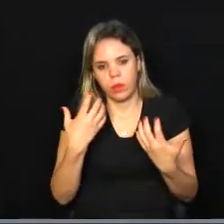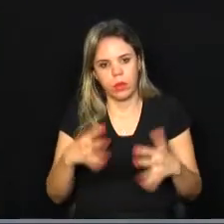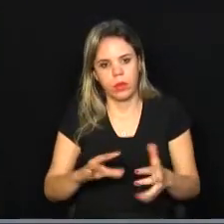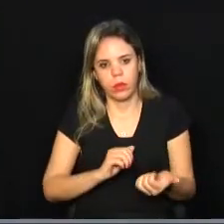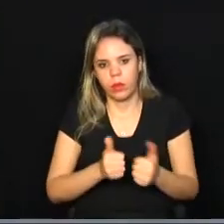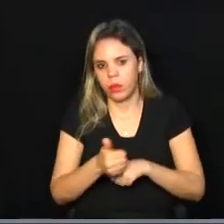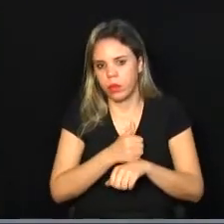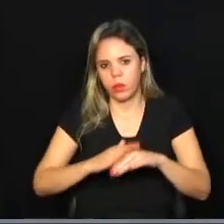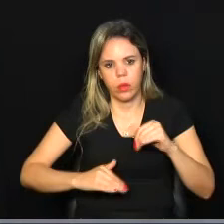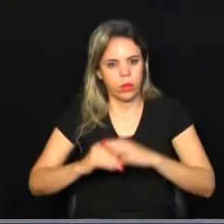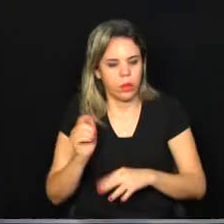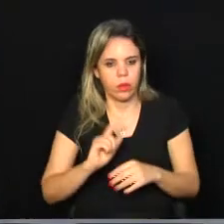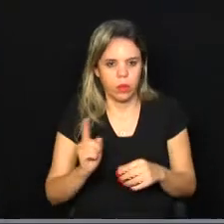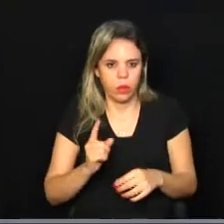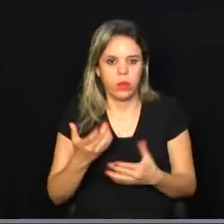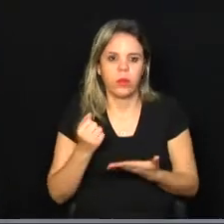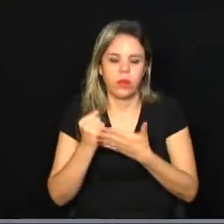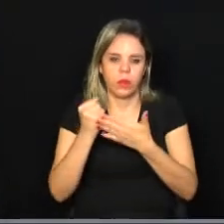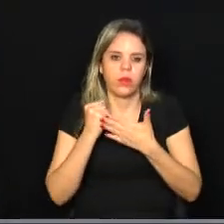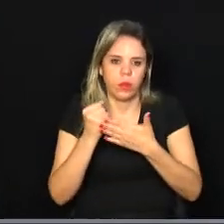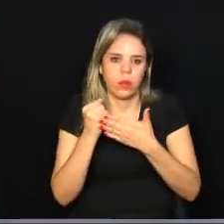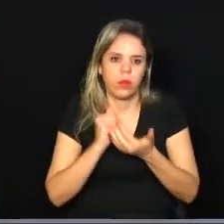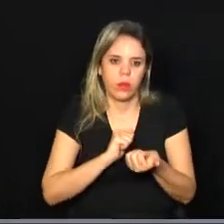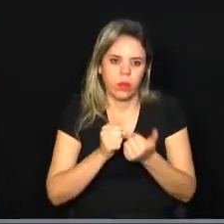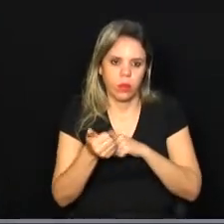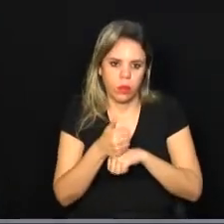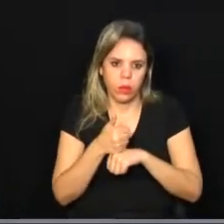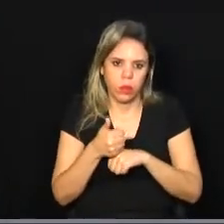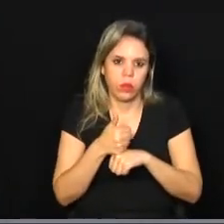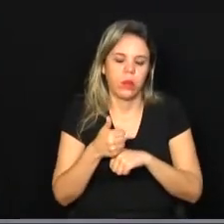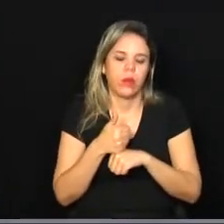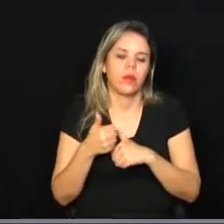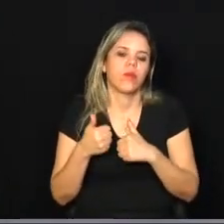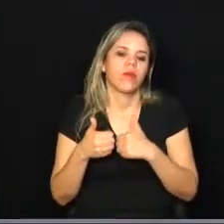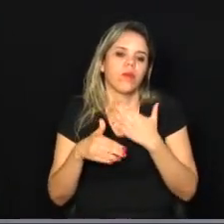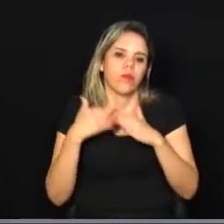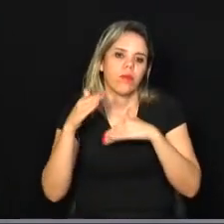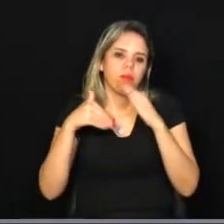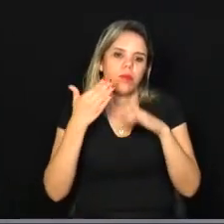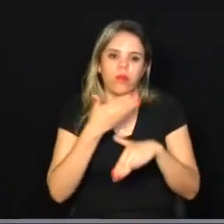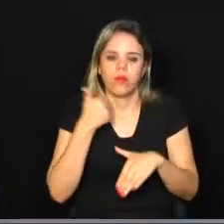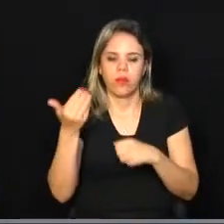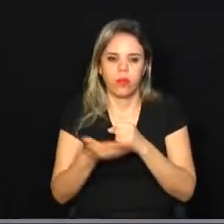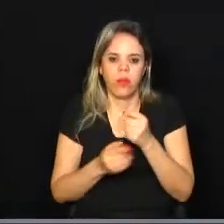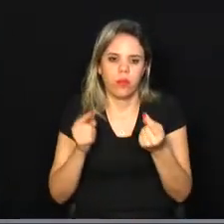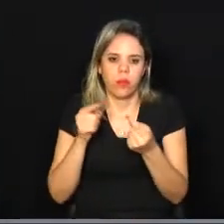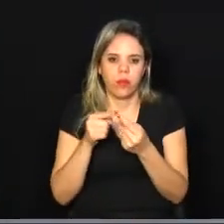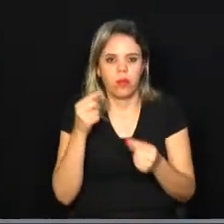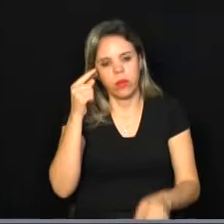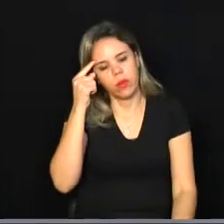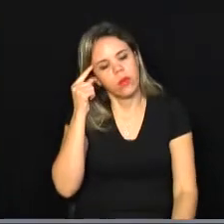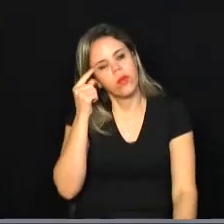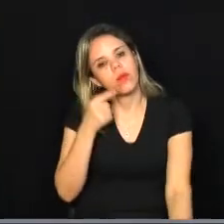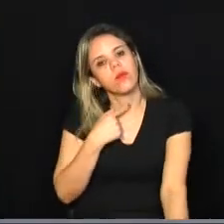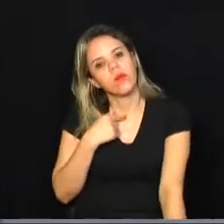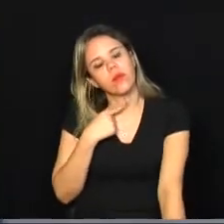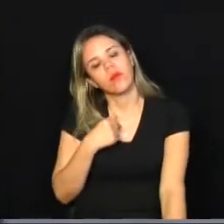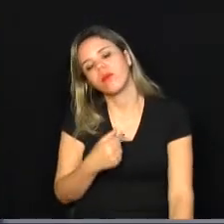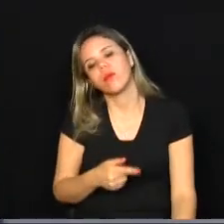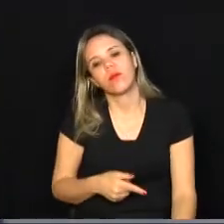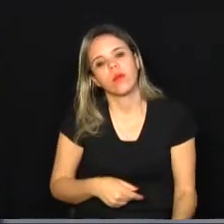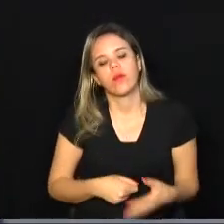atleta profissional. Eu queria ajudar os atletas profissionais e amadores a atingirem seus sonhos. Então,